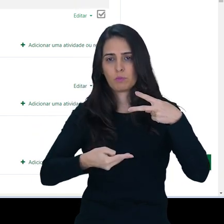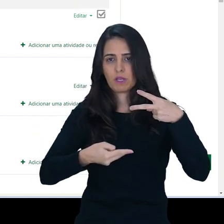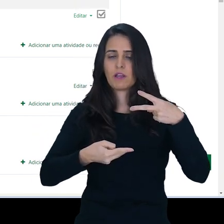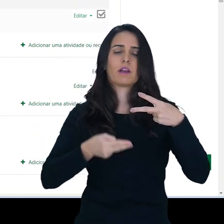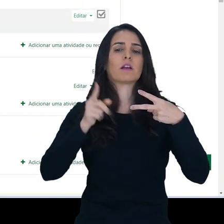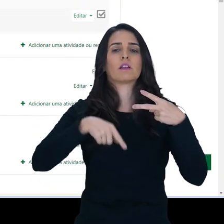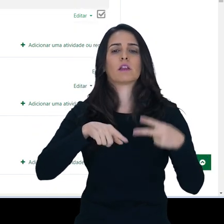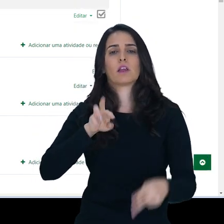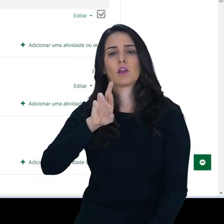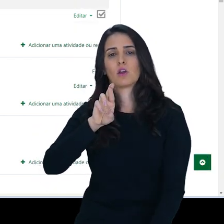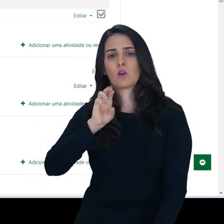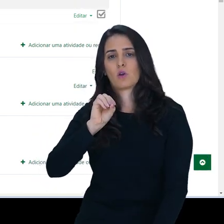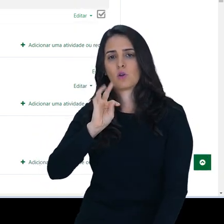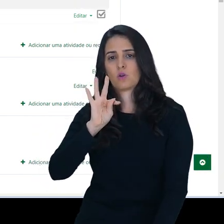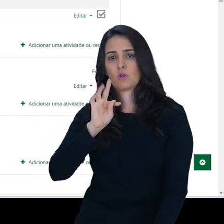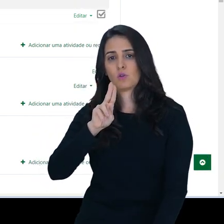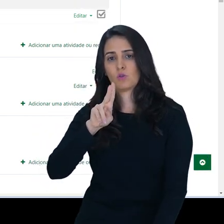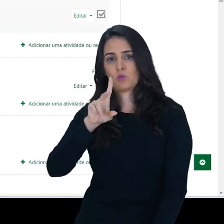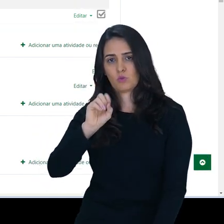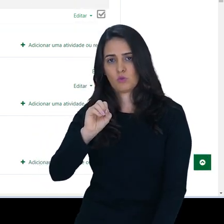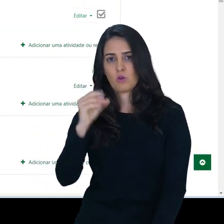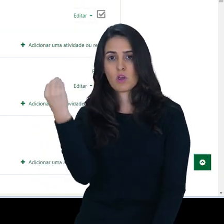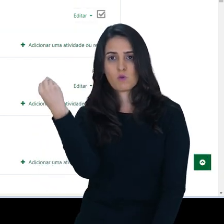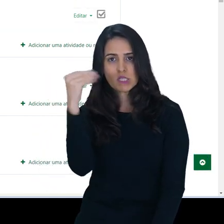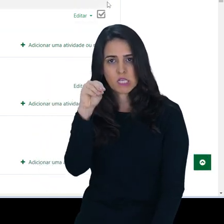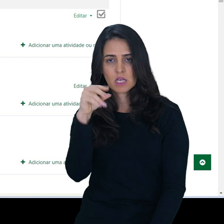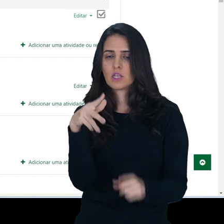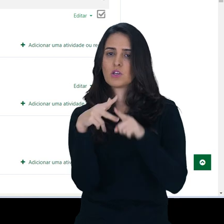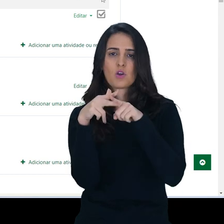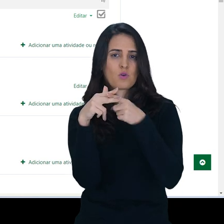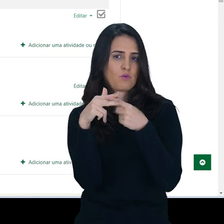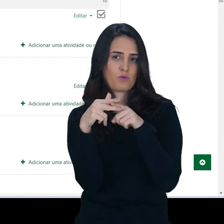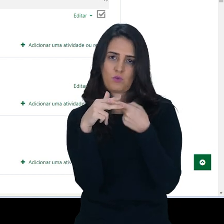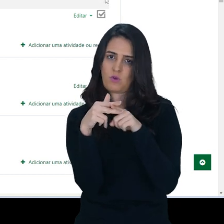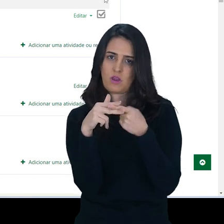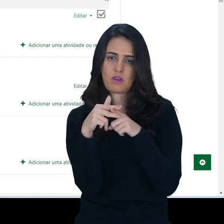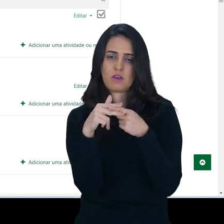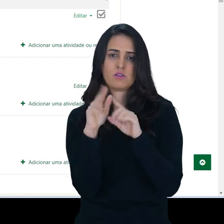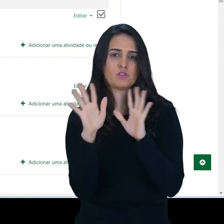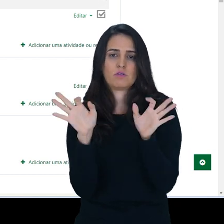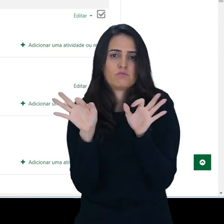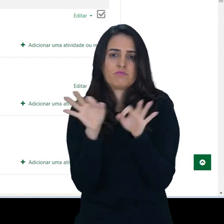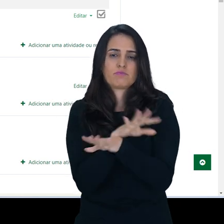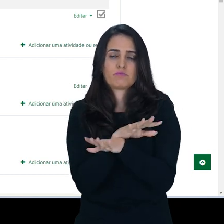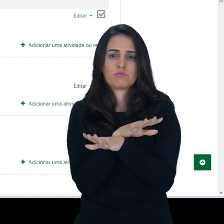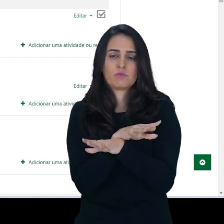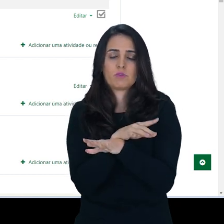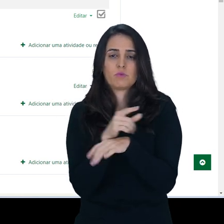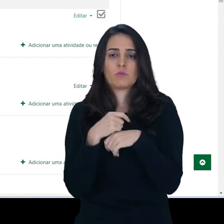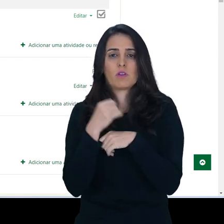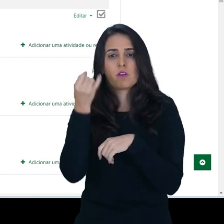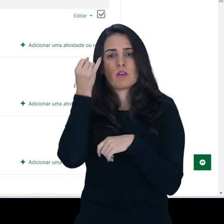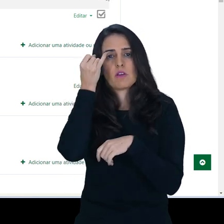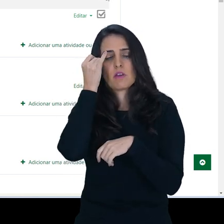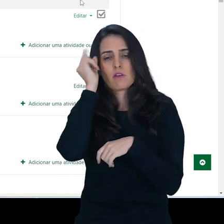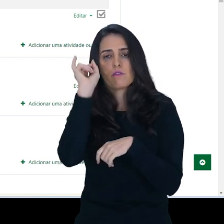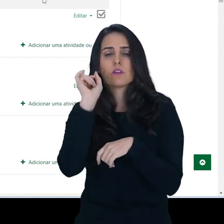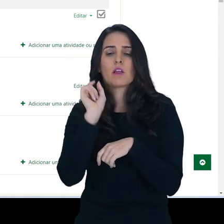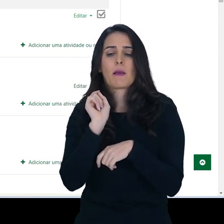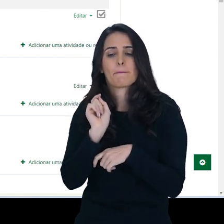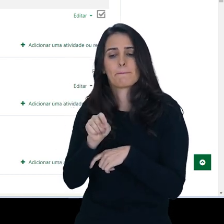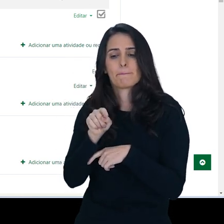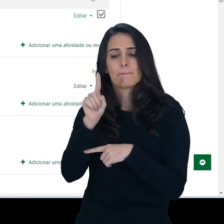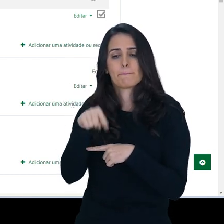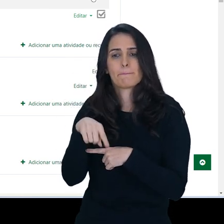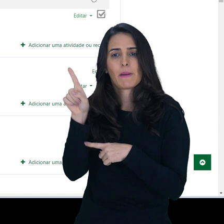eu inseri um rótulo aqui na sala e eu já configurei ele para que ele não venha aqui com a marcação de conclusão,